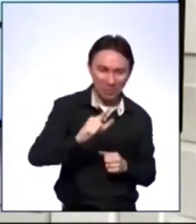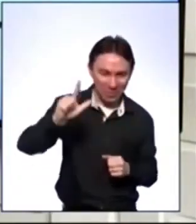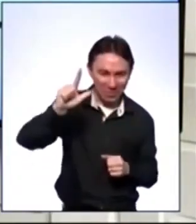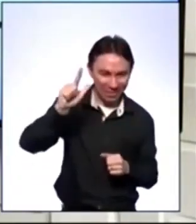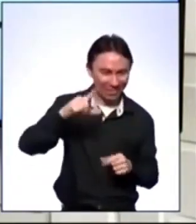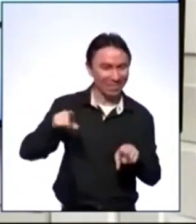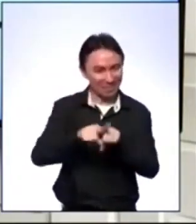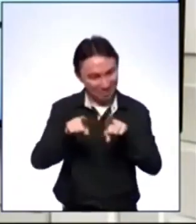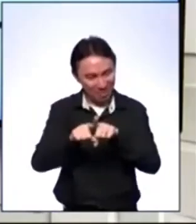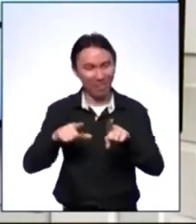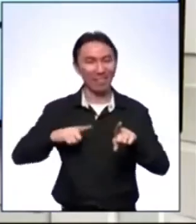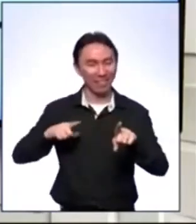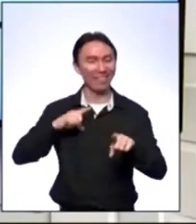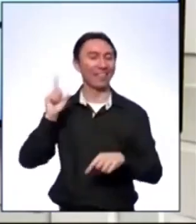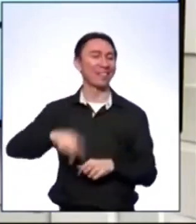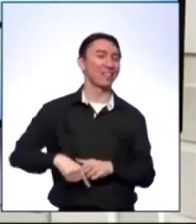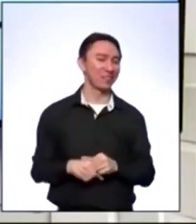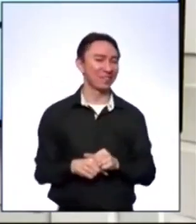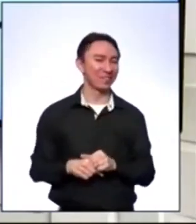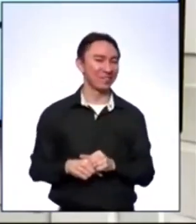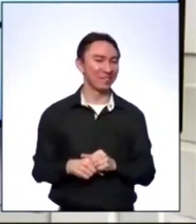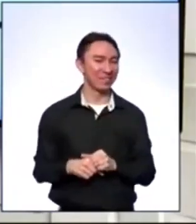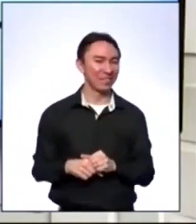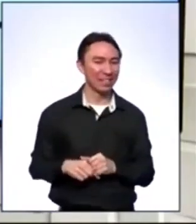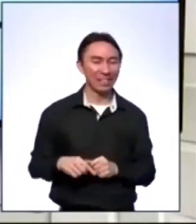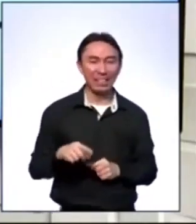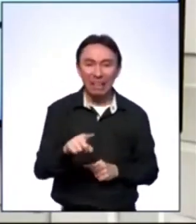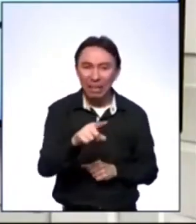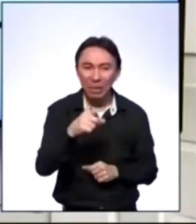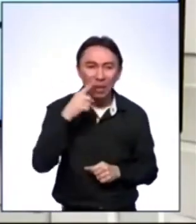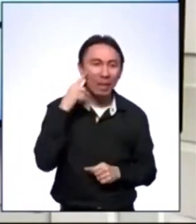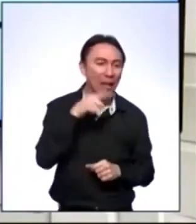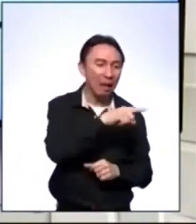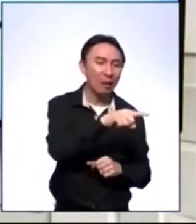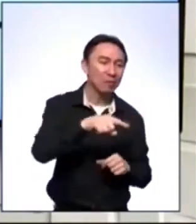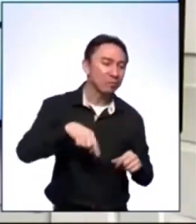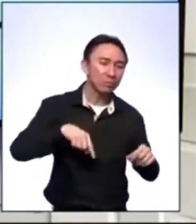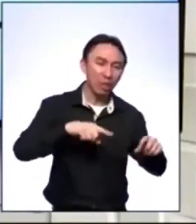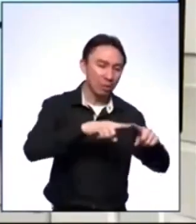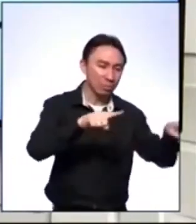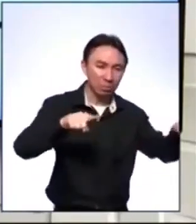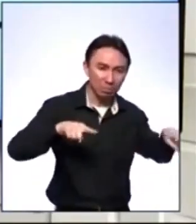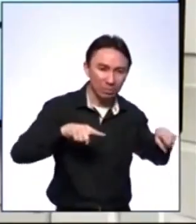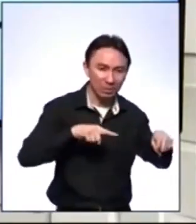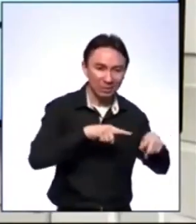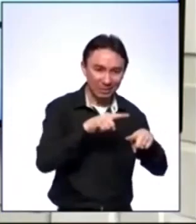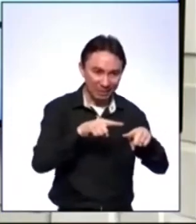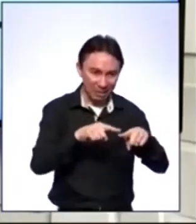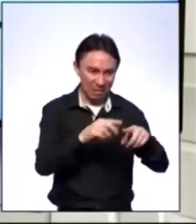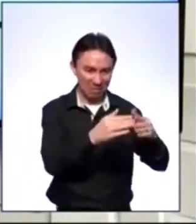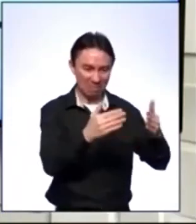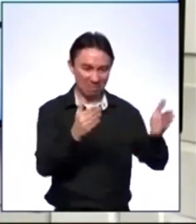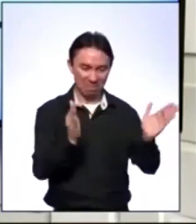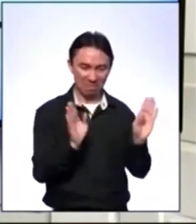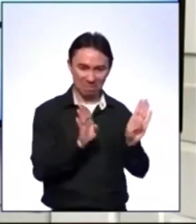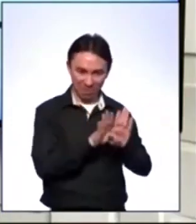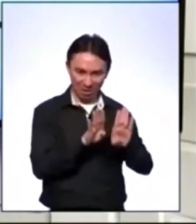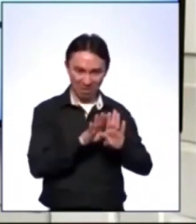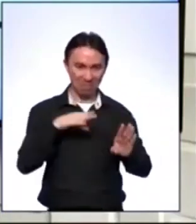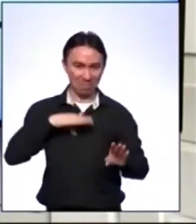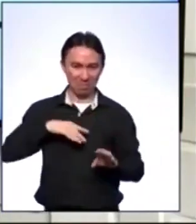monstruosas reservas de diamante. Aí o Arraial do Tijuco foi fechado por determinação do governo